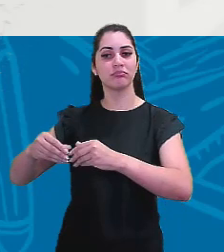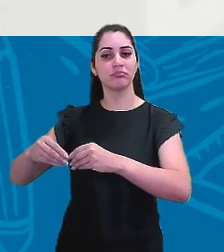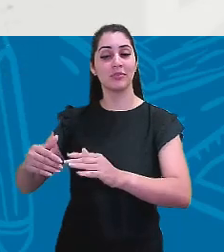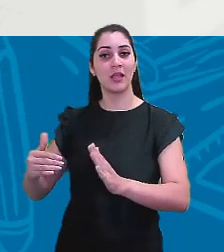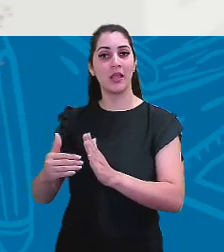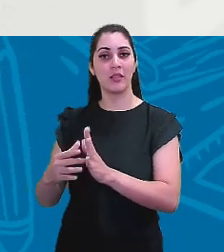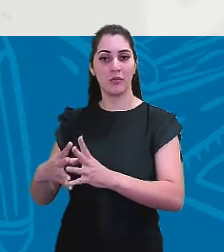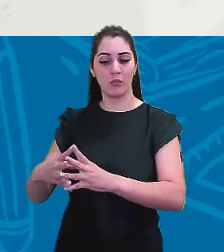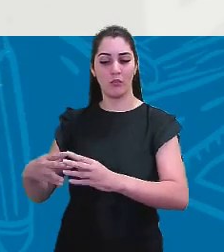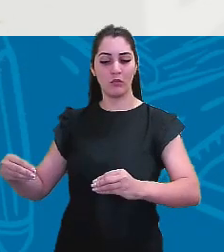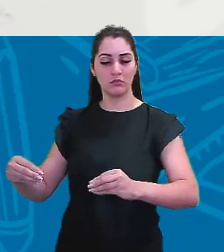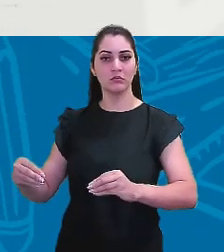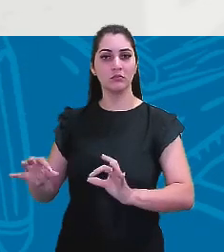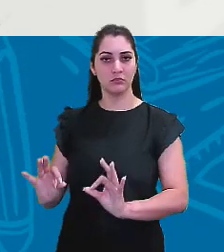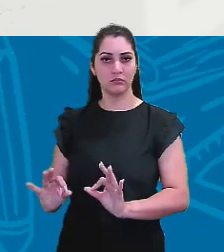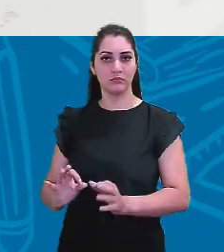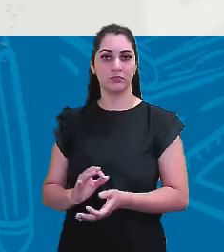desse Planalto.